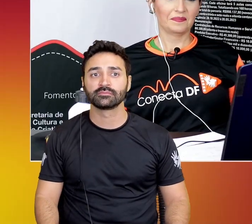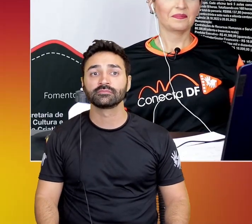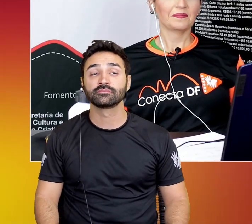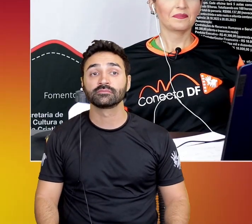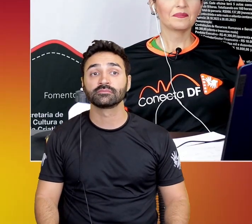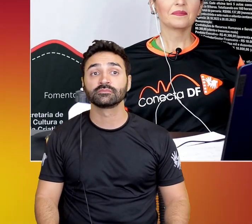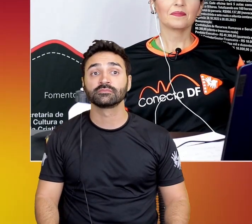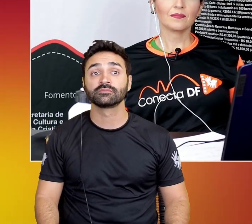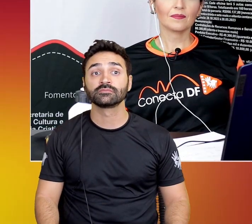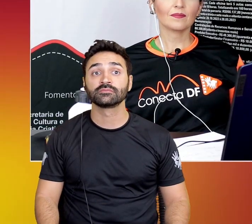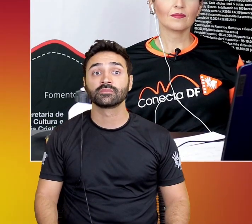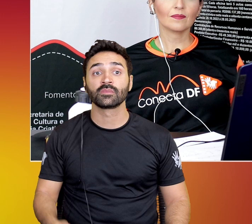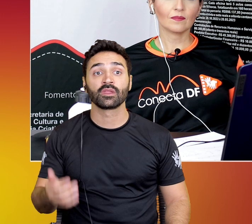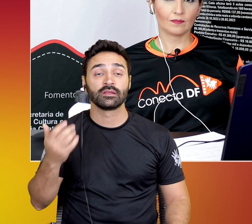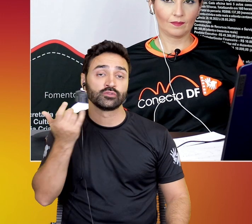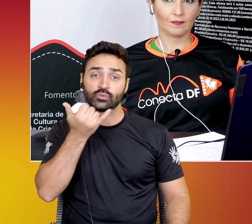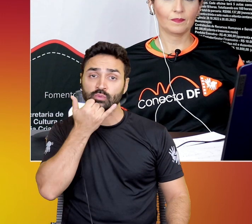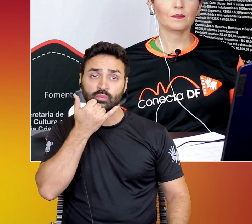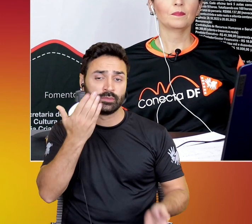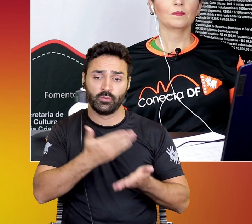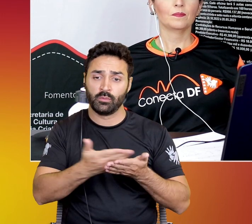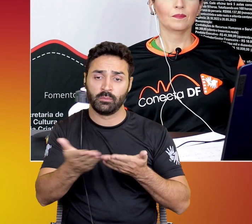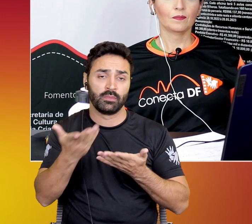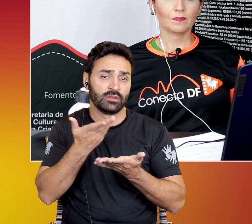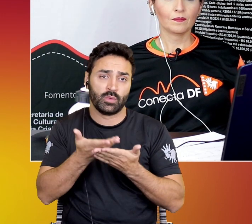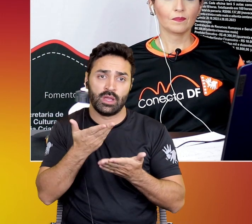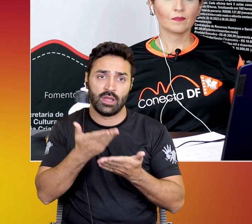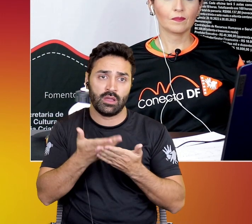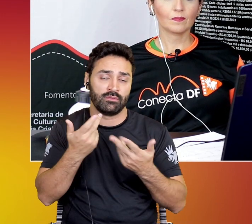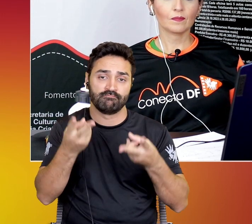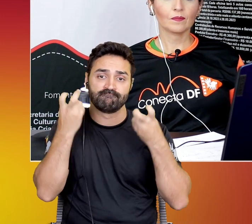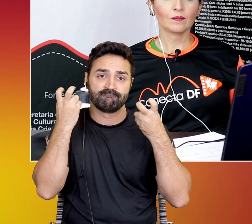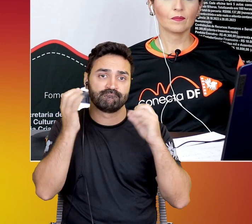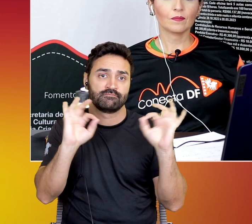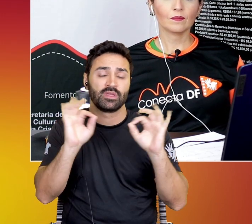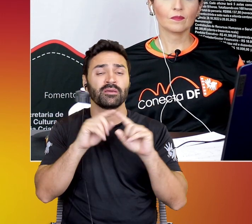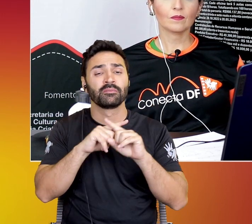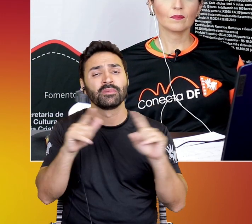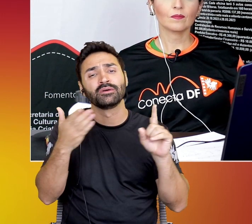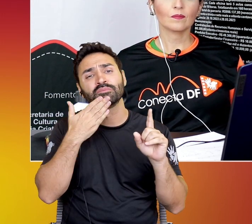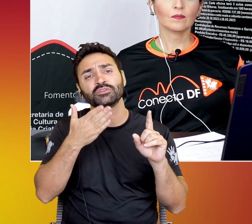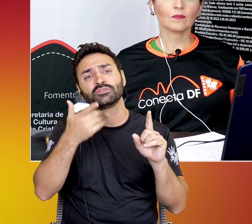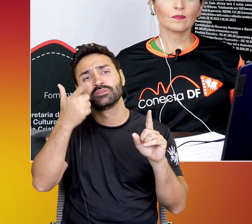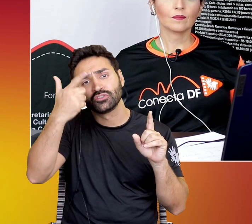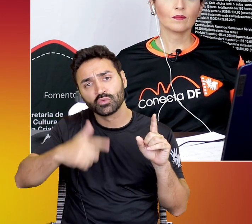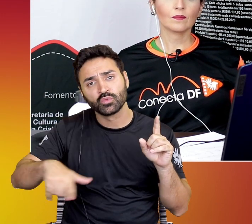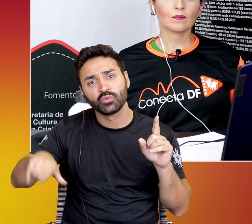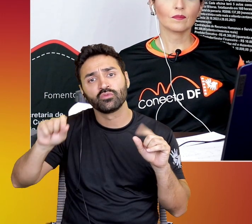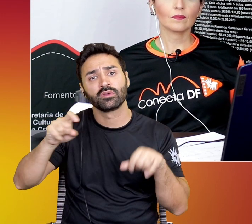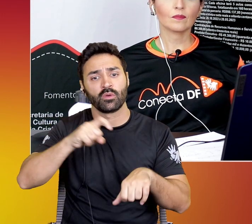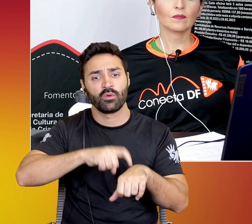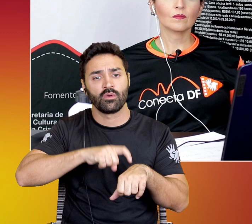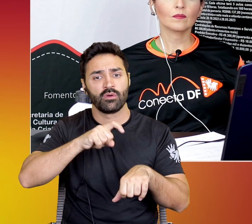Professora, eu não peguei o início da aula, mas eu queria que você repetisse para mim o horário e o